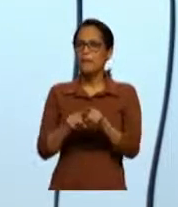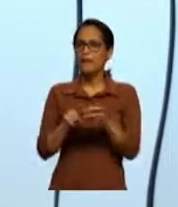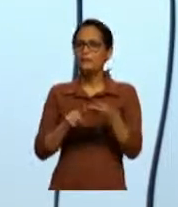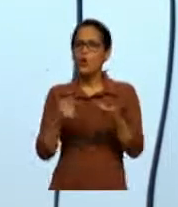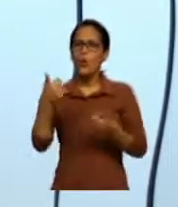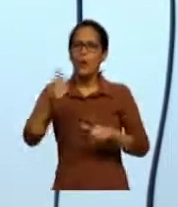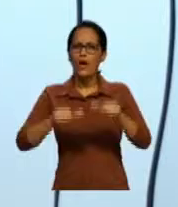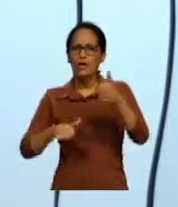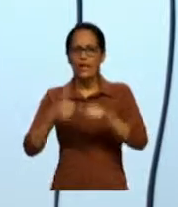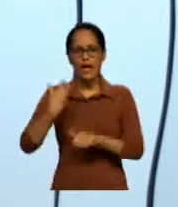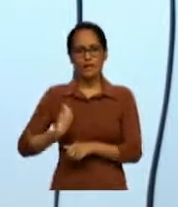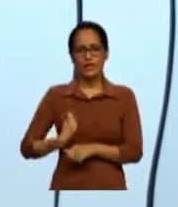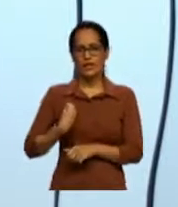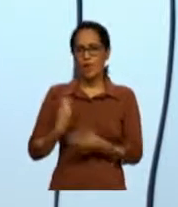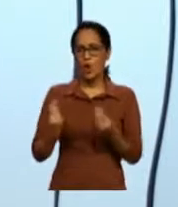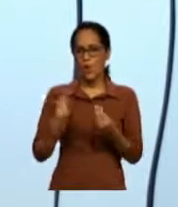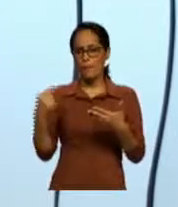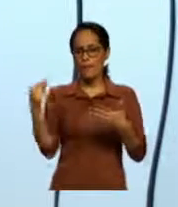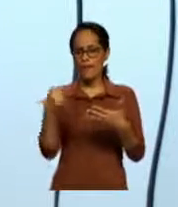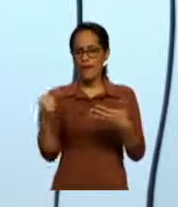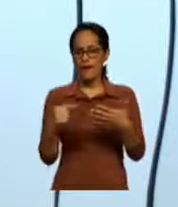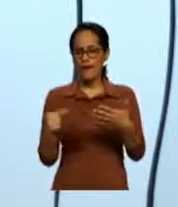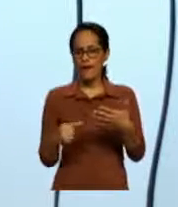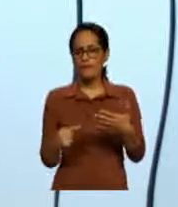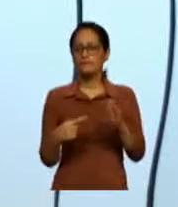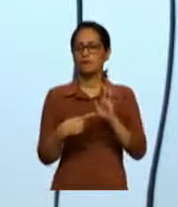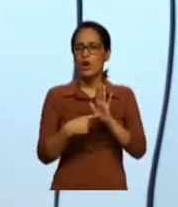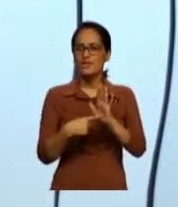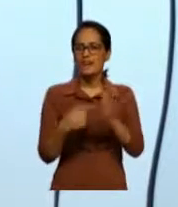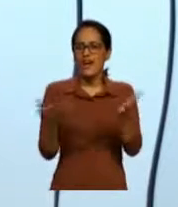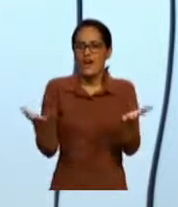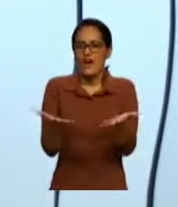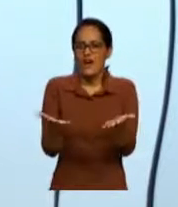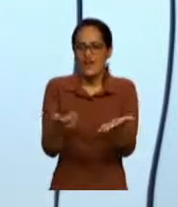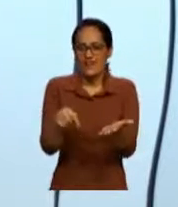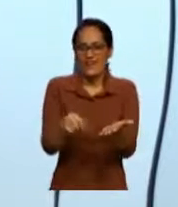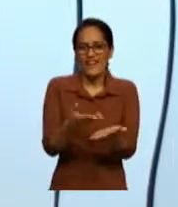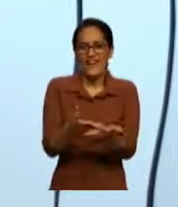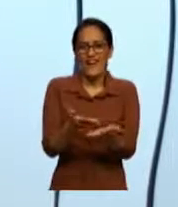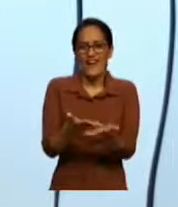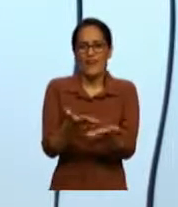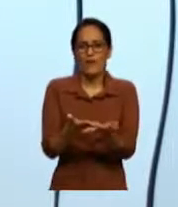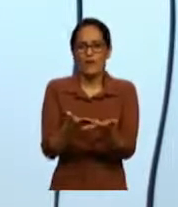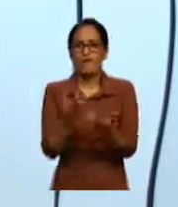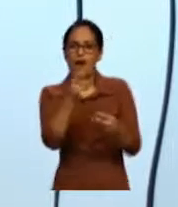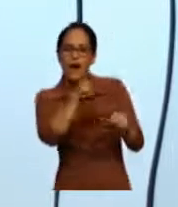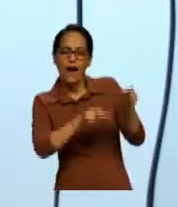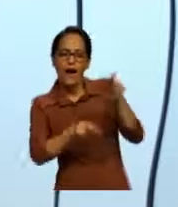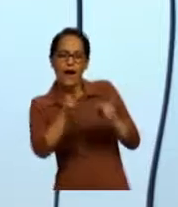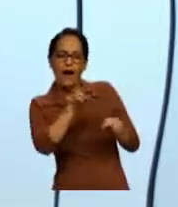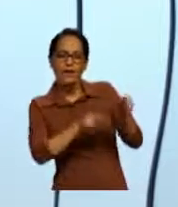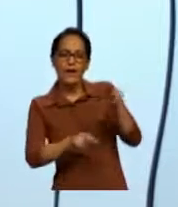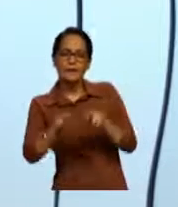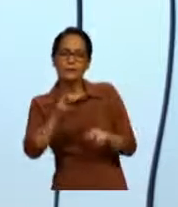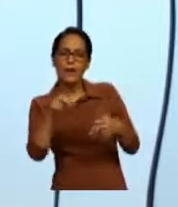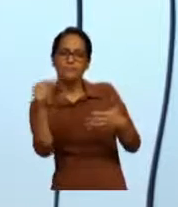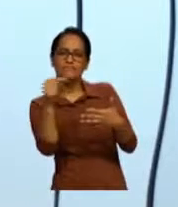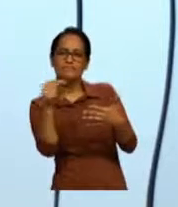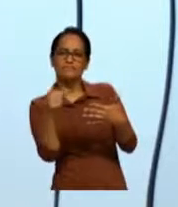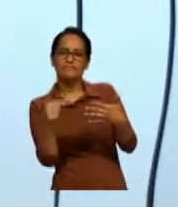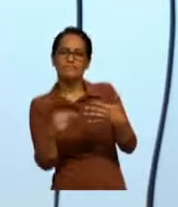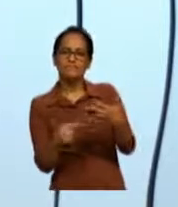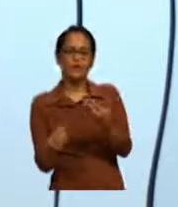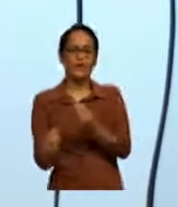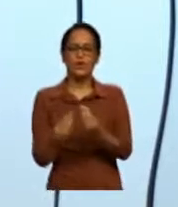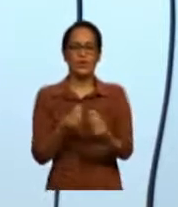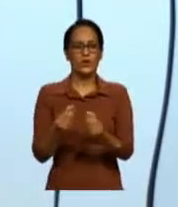seus indicadores. Isso tudo vai refletir nessa aula, onde a gente vai estar analisando esses indicadores e, com isso,